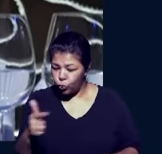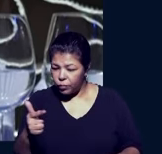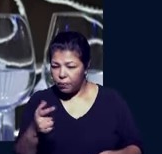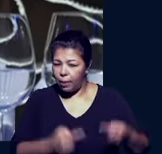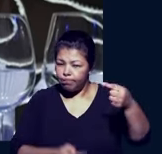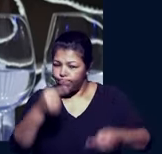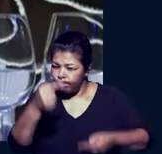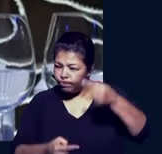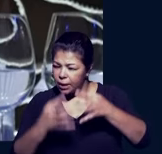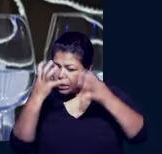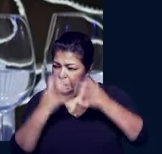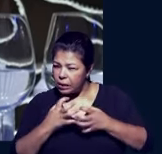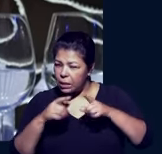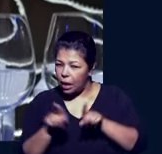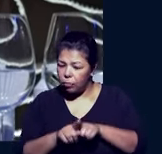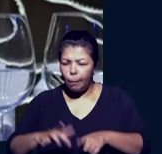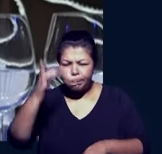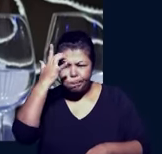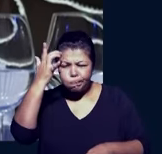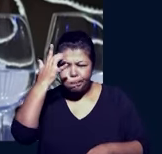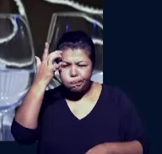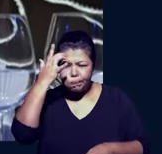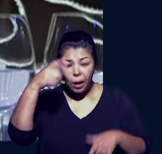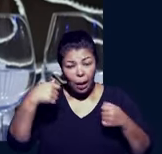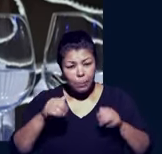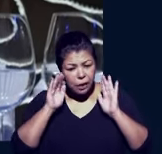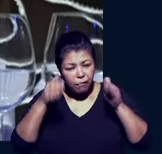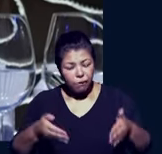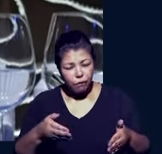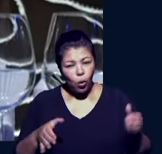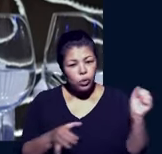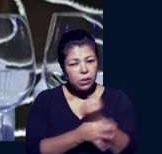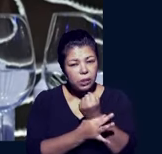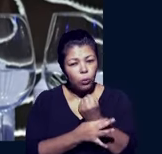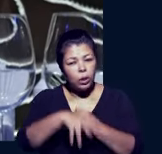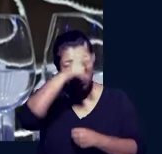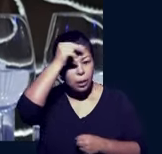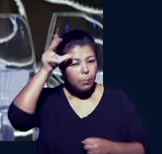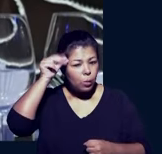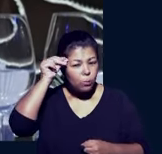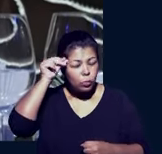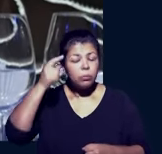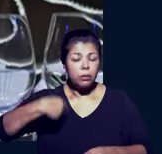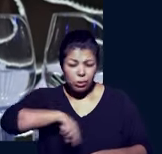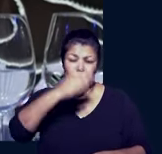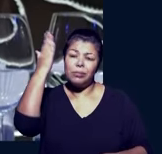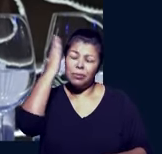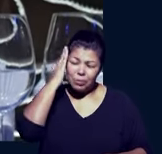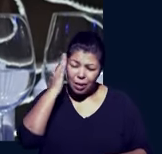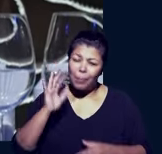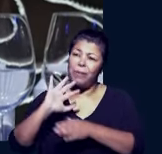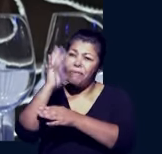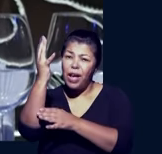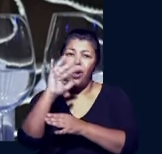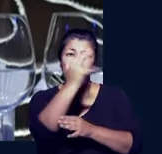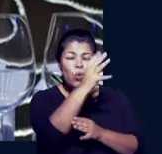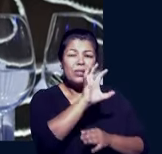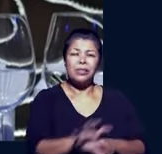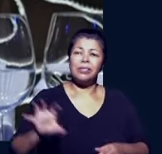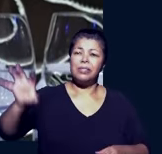madura sobre essa questão da da Segurança Pública cada mês será no estado diferente o